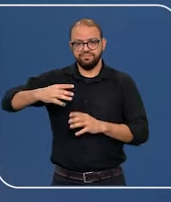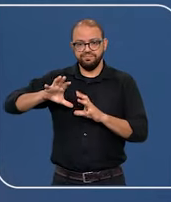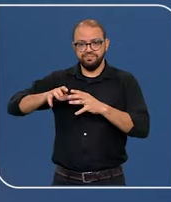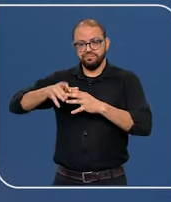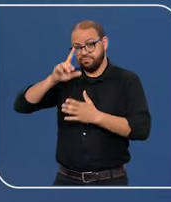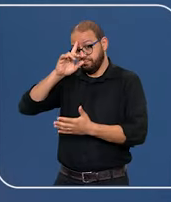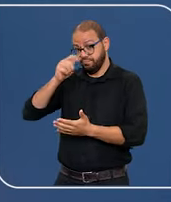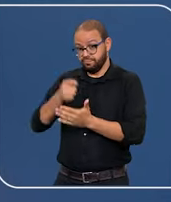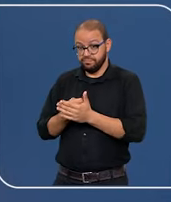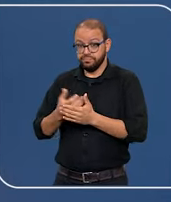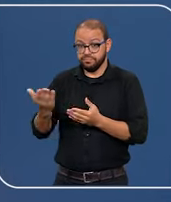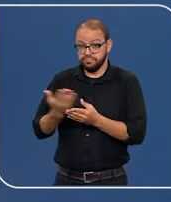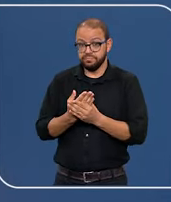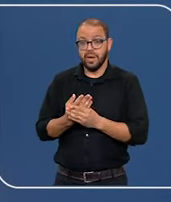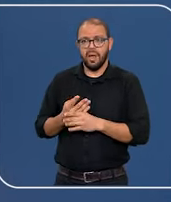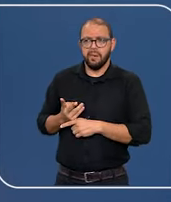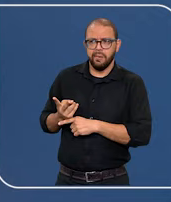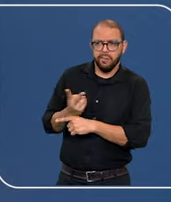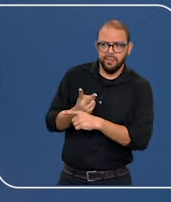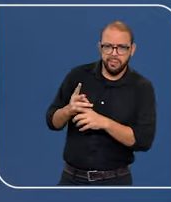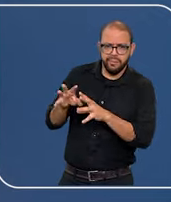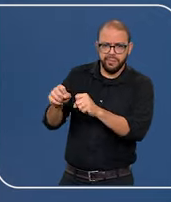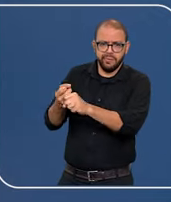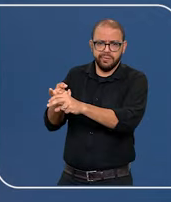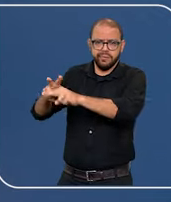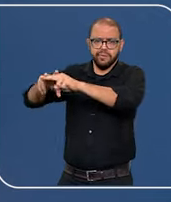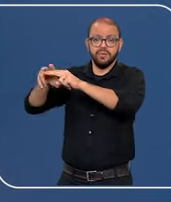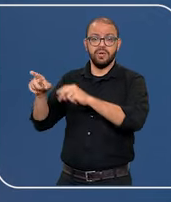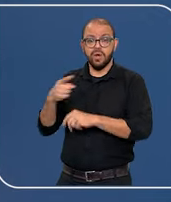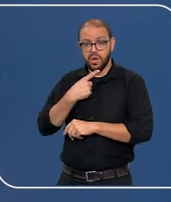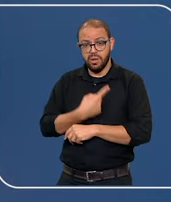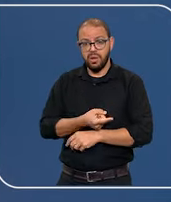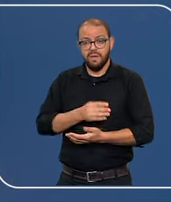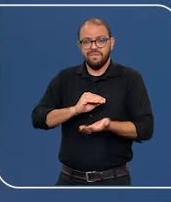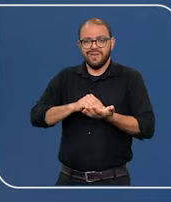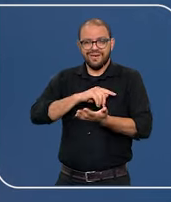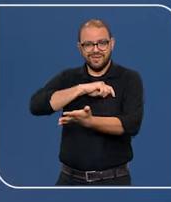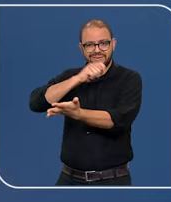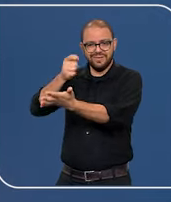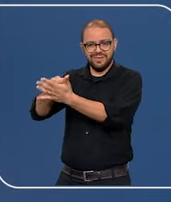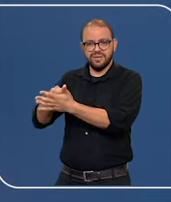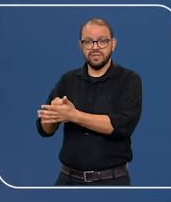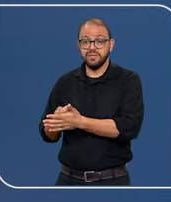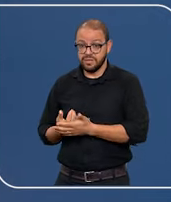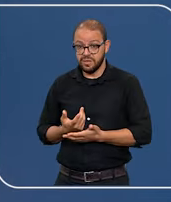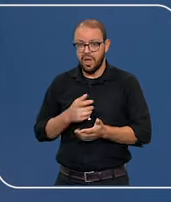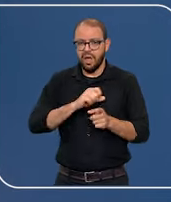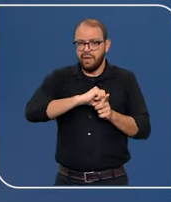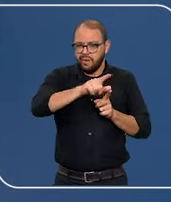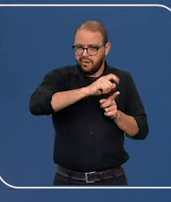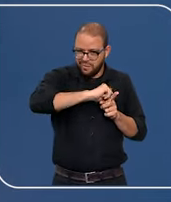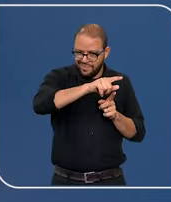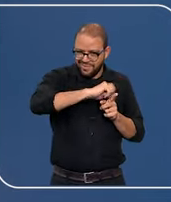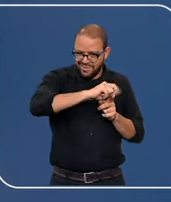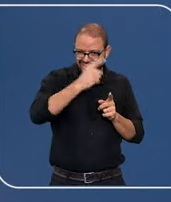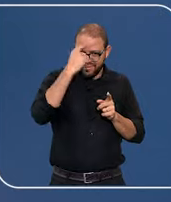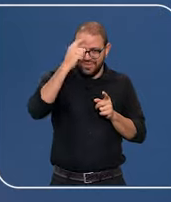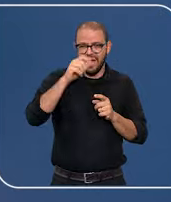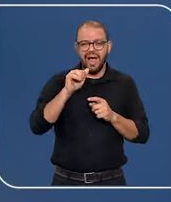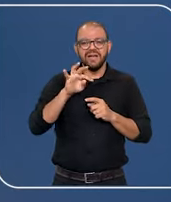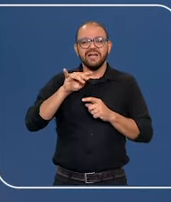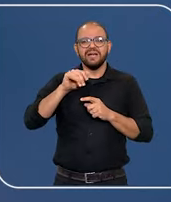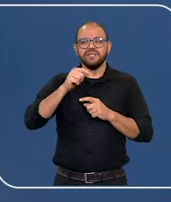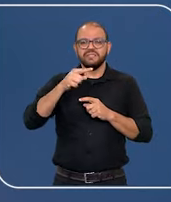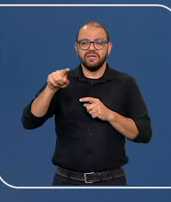A terceira turma decidiu que uma ação de busca e apreensão, ajuizada por falta de pagamento de um financiamento